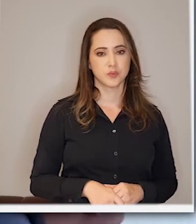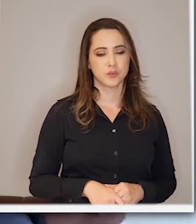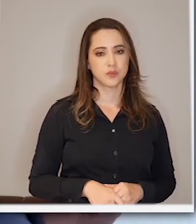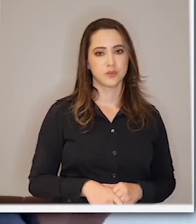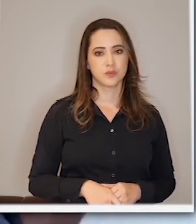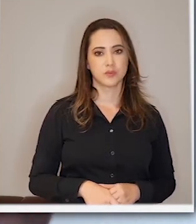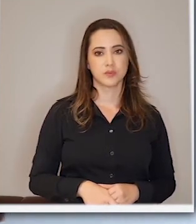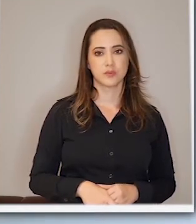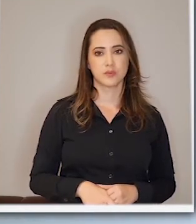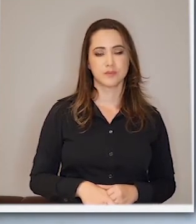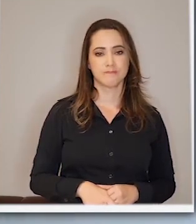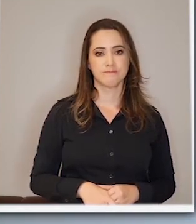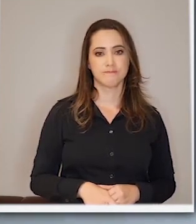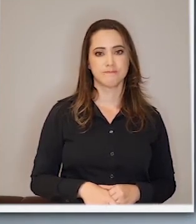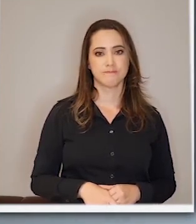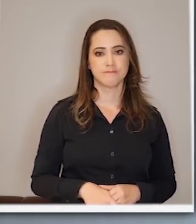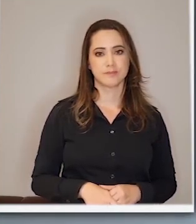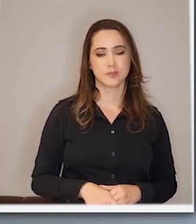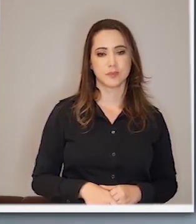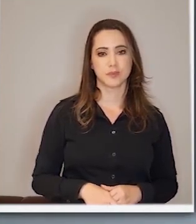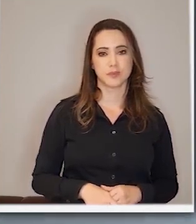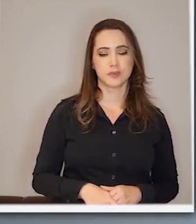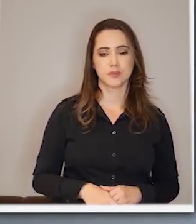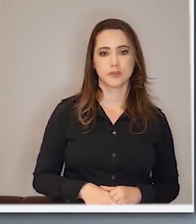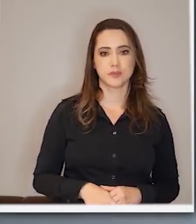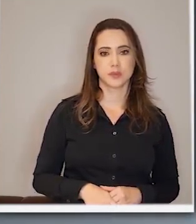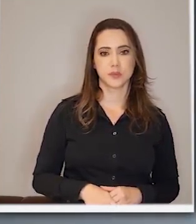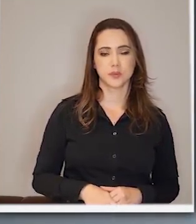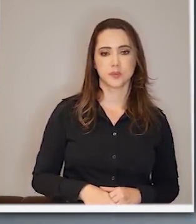A sensação que está pegando, está chegando a água.